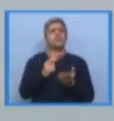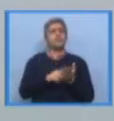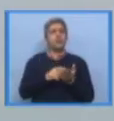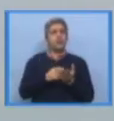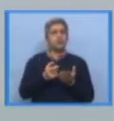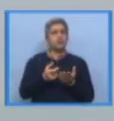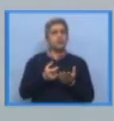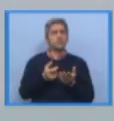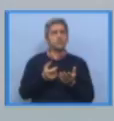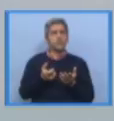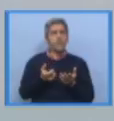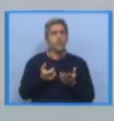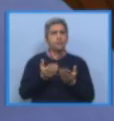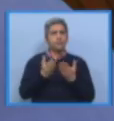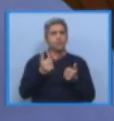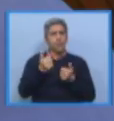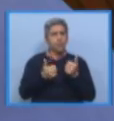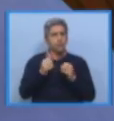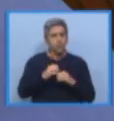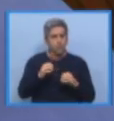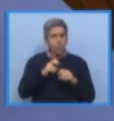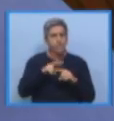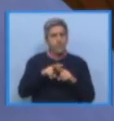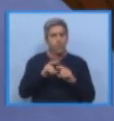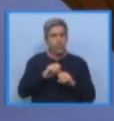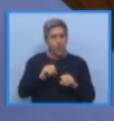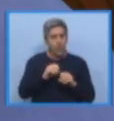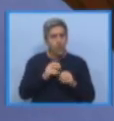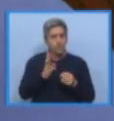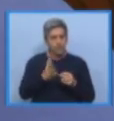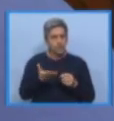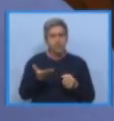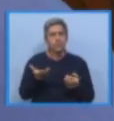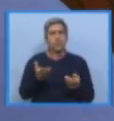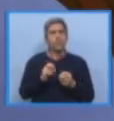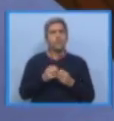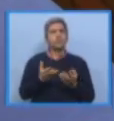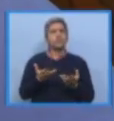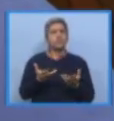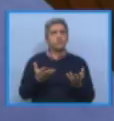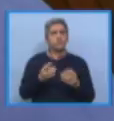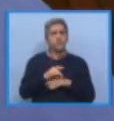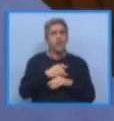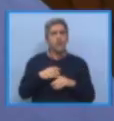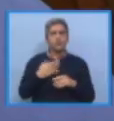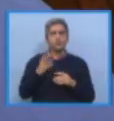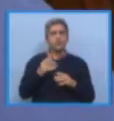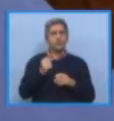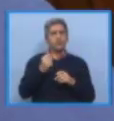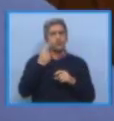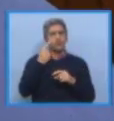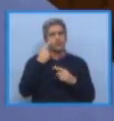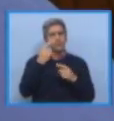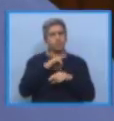falta de se abrir concursos ou vagas de lugares na função pública para médicos? Porquê é que